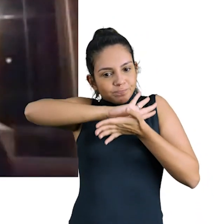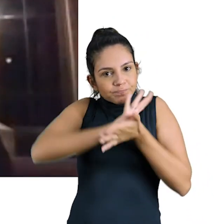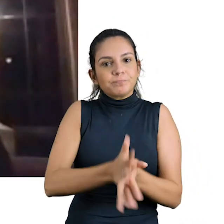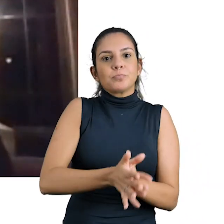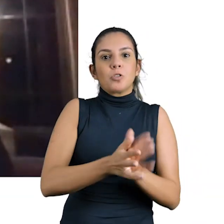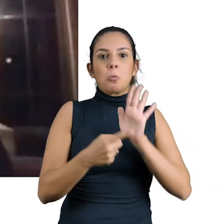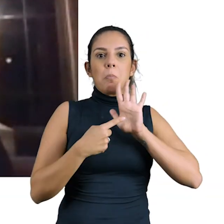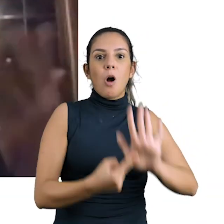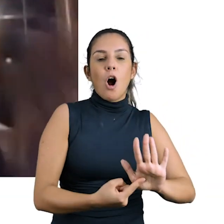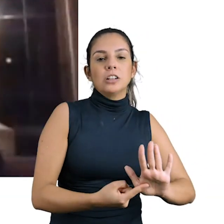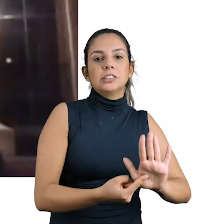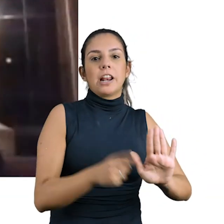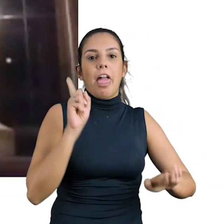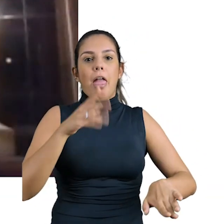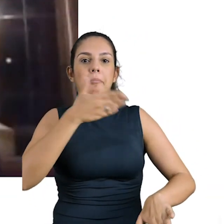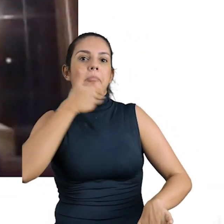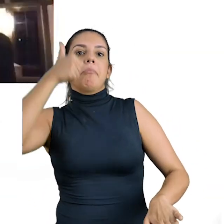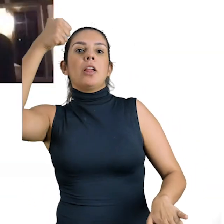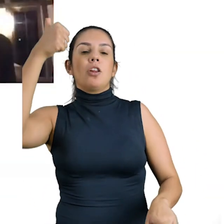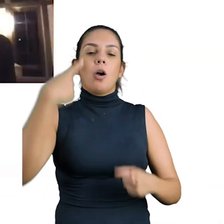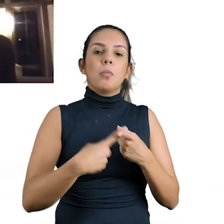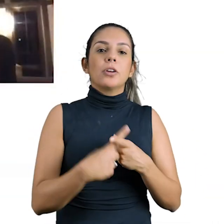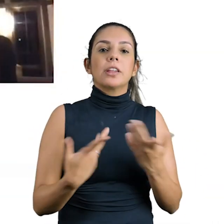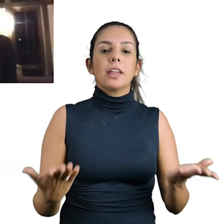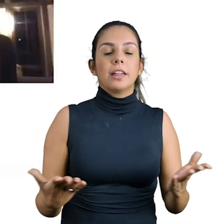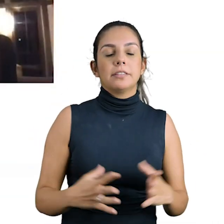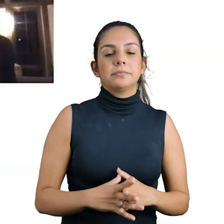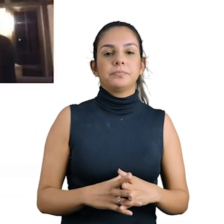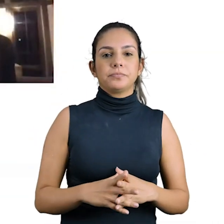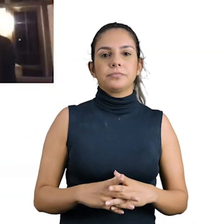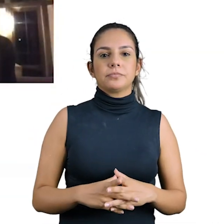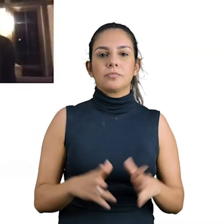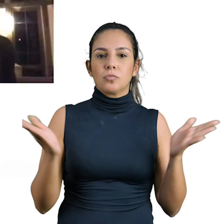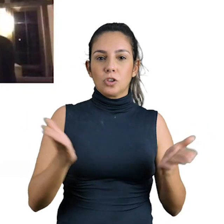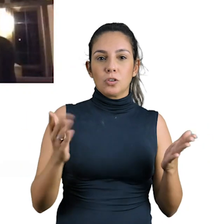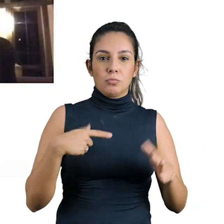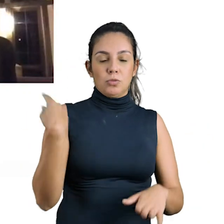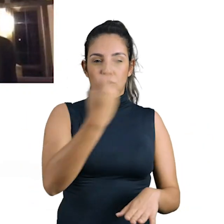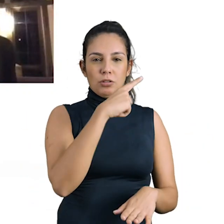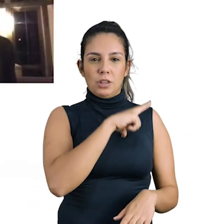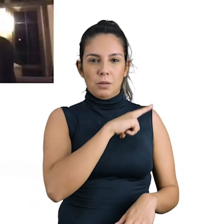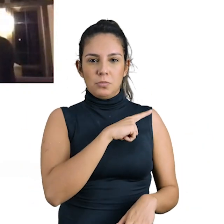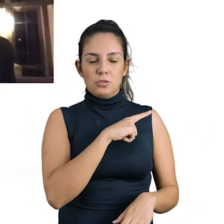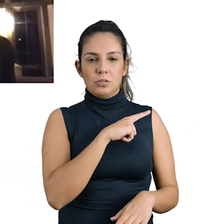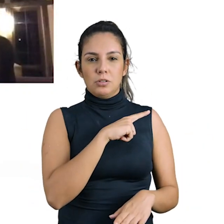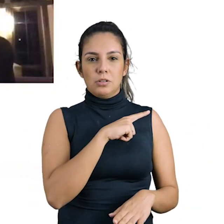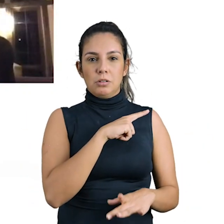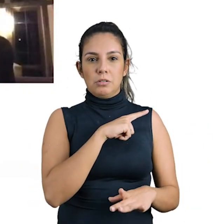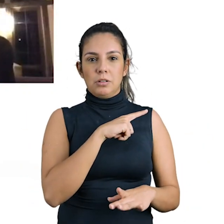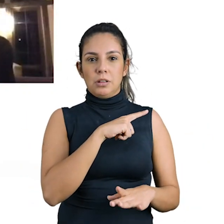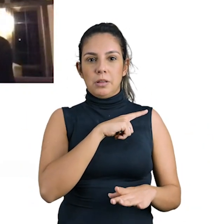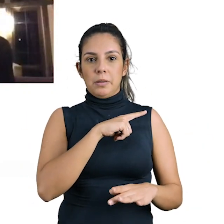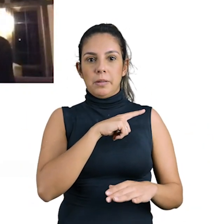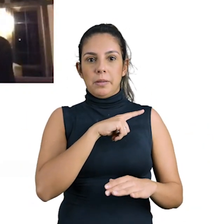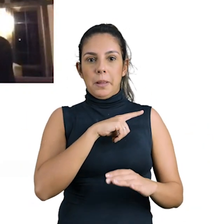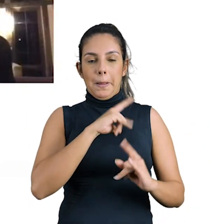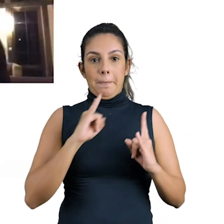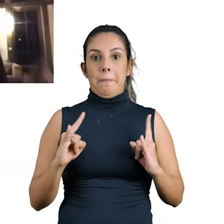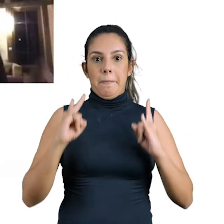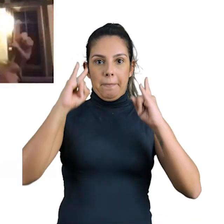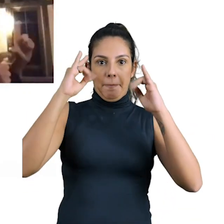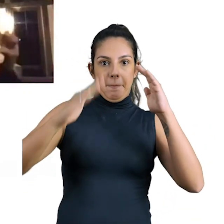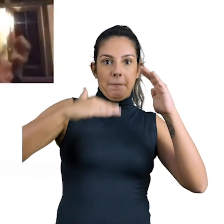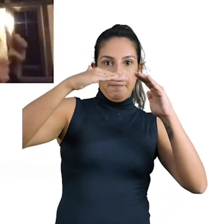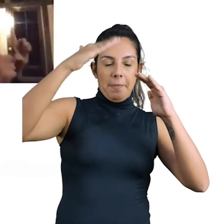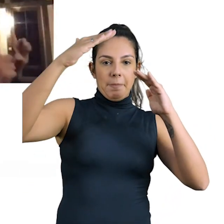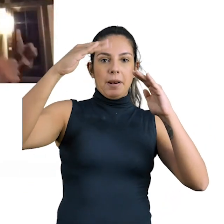humilhação mesmo. E se isso não for verdade, por que será que até hoje nós temos nos prédios brasileiros uma